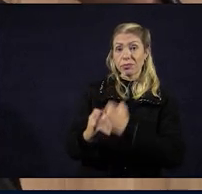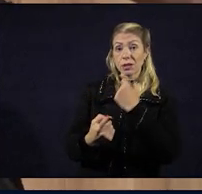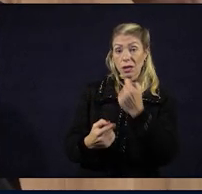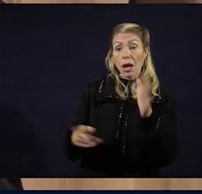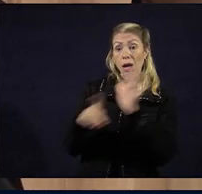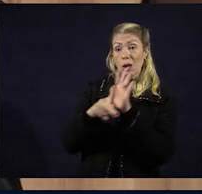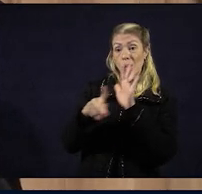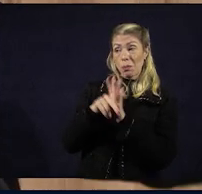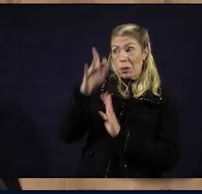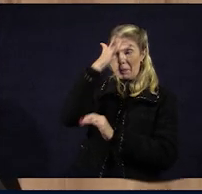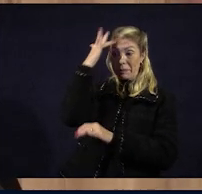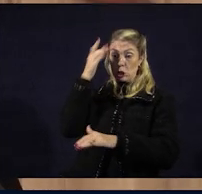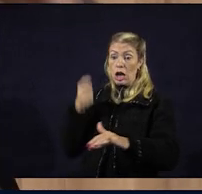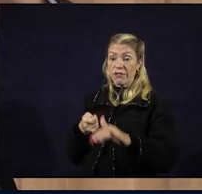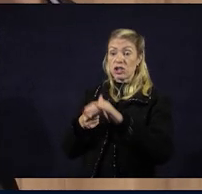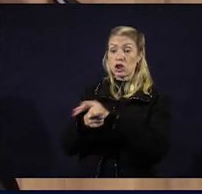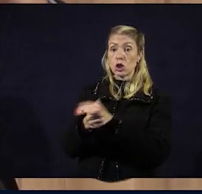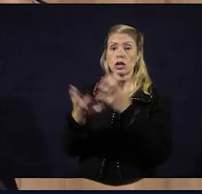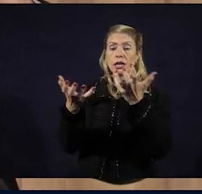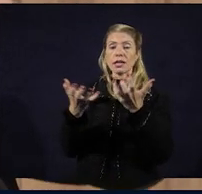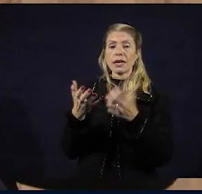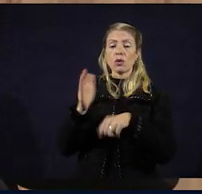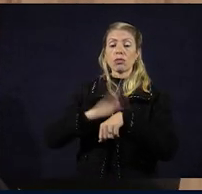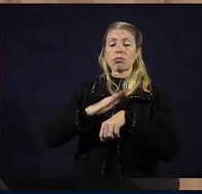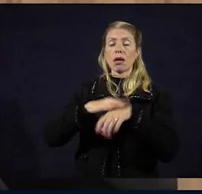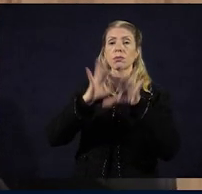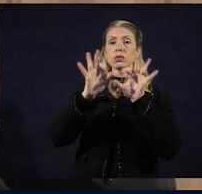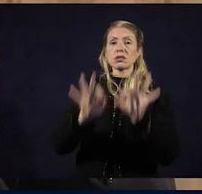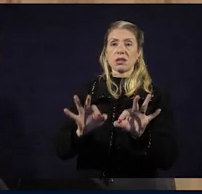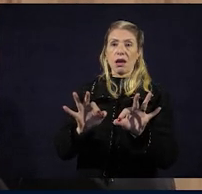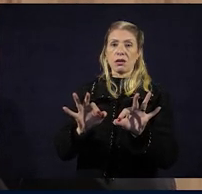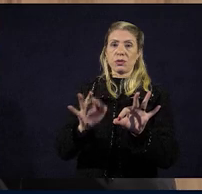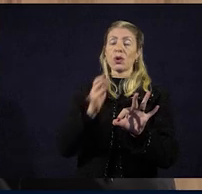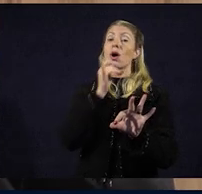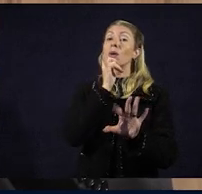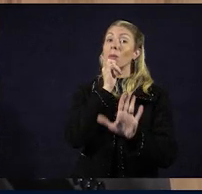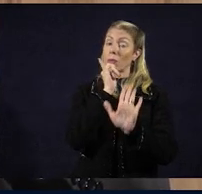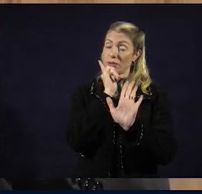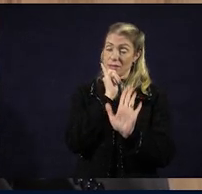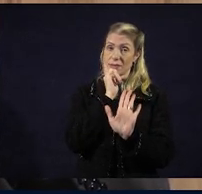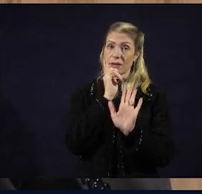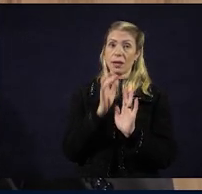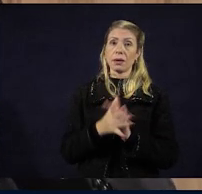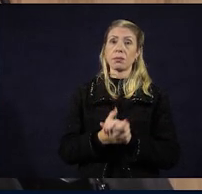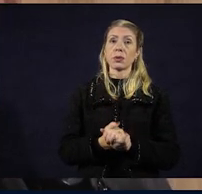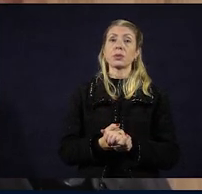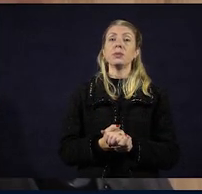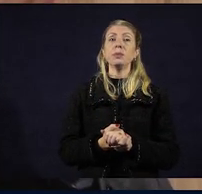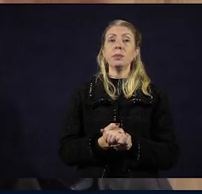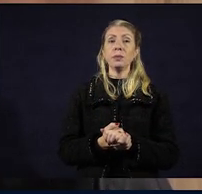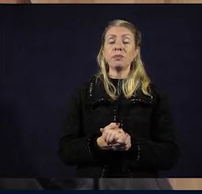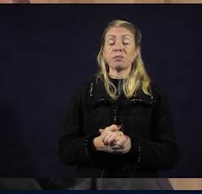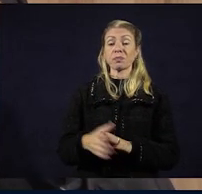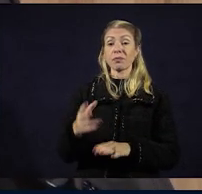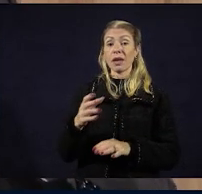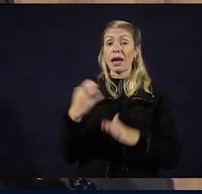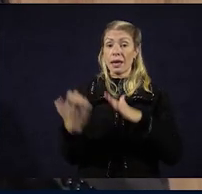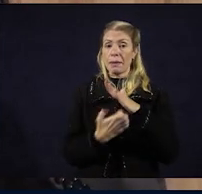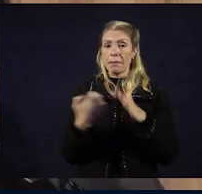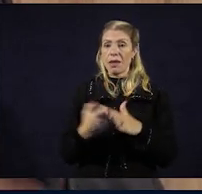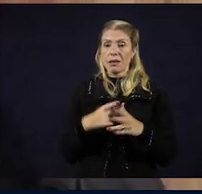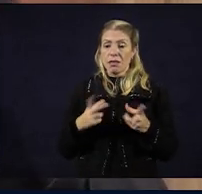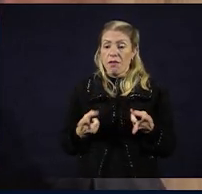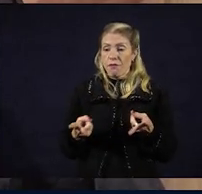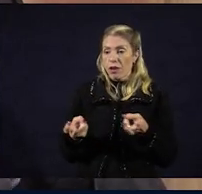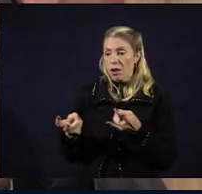investidor ele normalmente gosta de uma empresa relógio tá ele gosta de uma empresa que ela fatura Sei